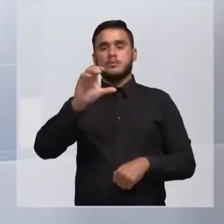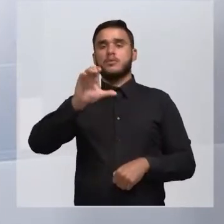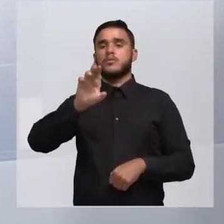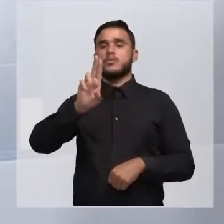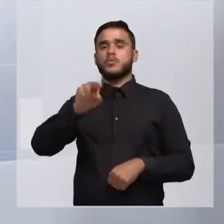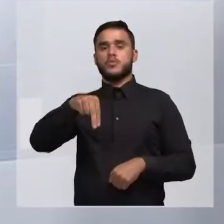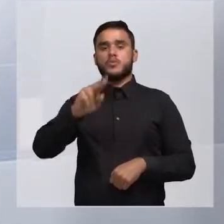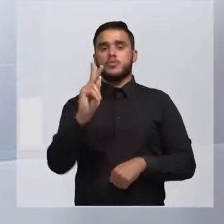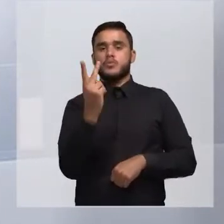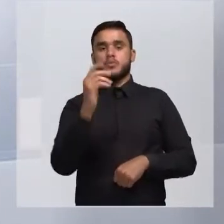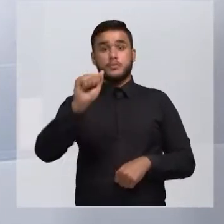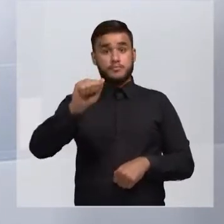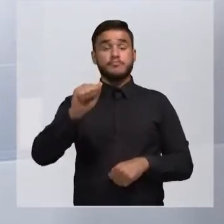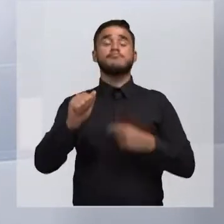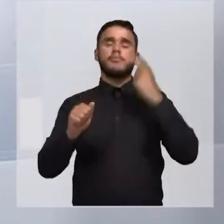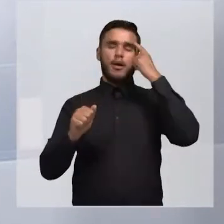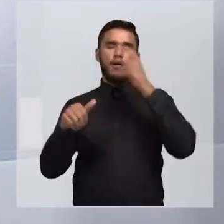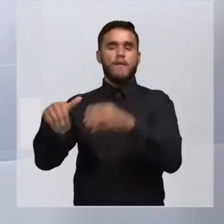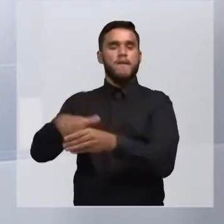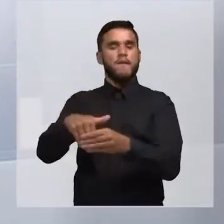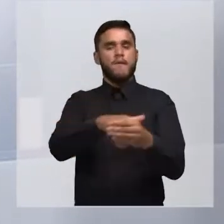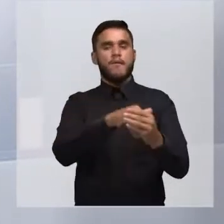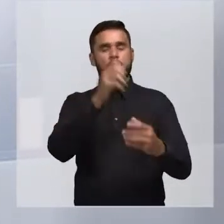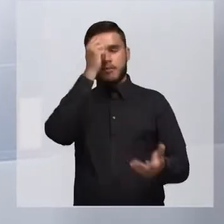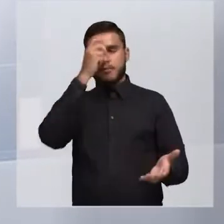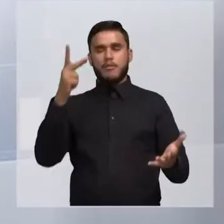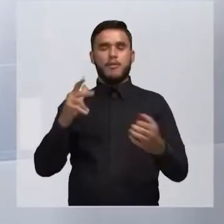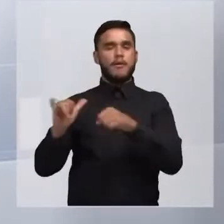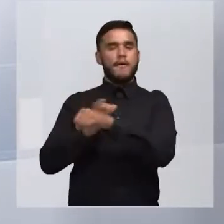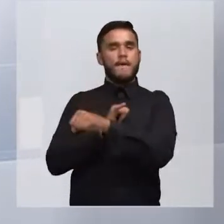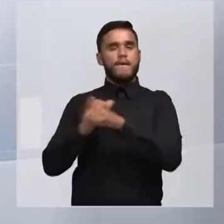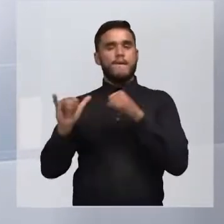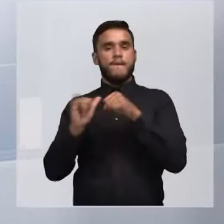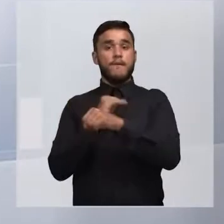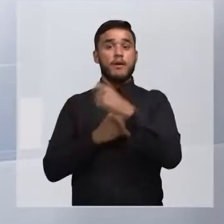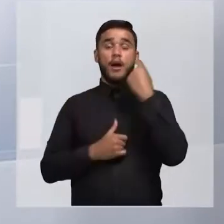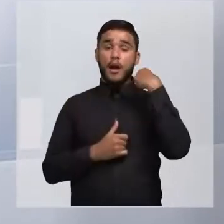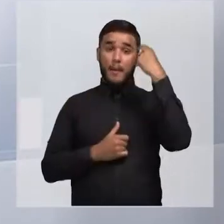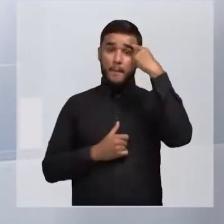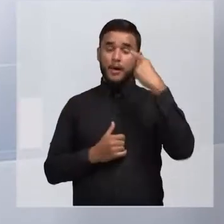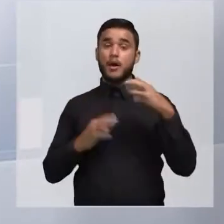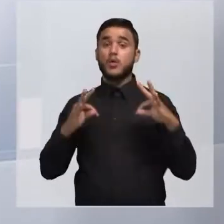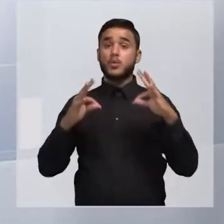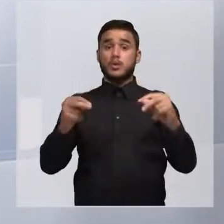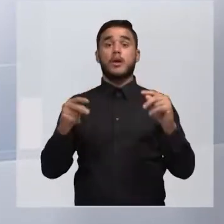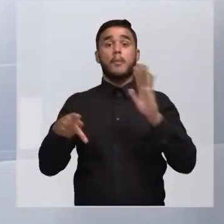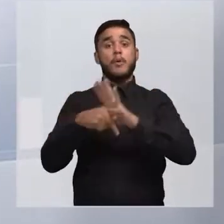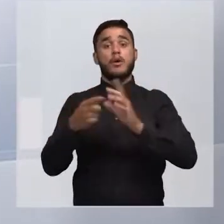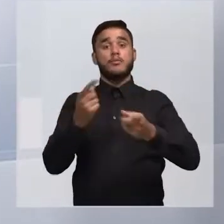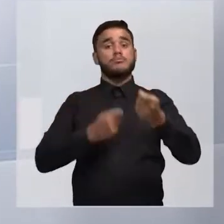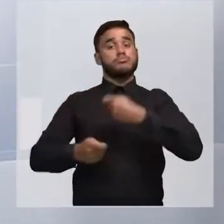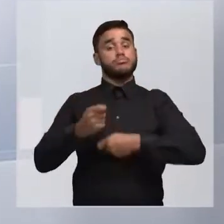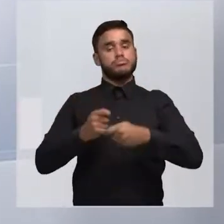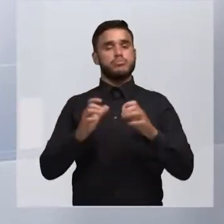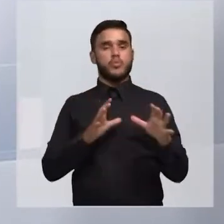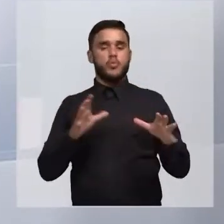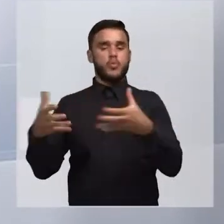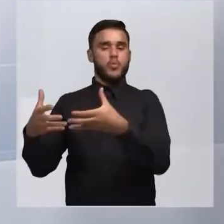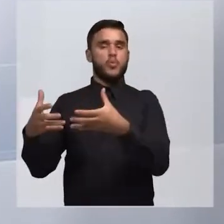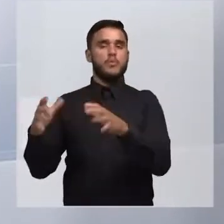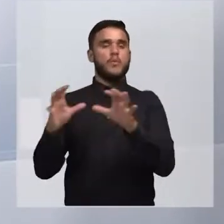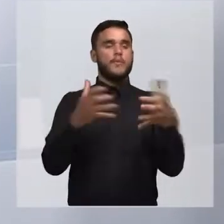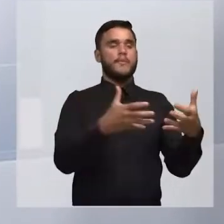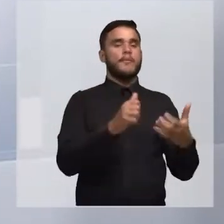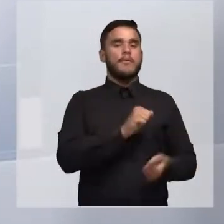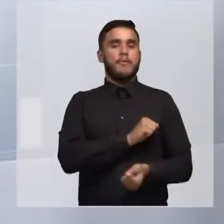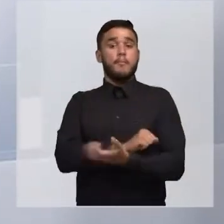fez pautas de acordo aos interesses econômicos de determinadas bancadas. Aí